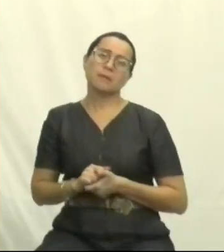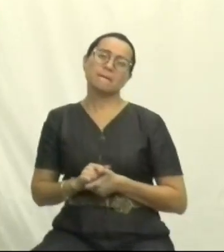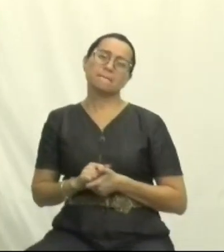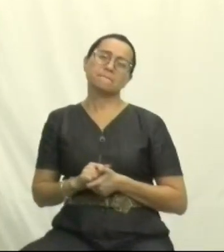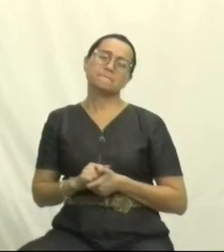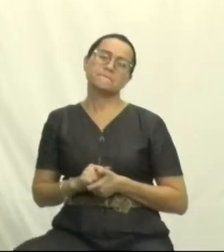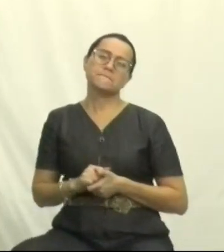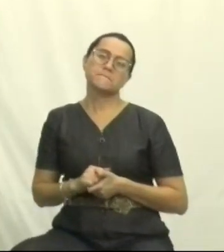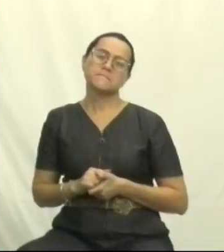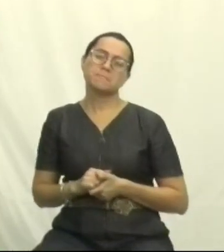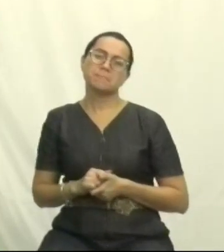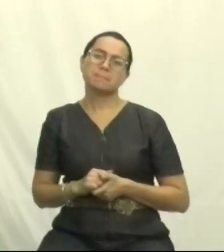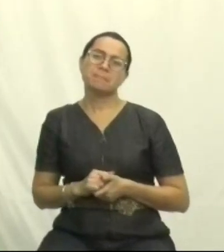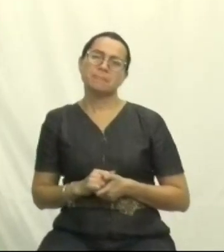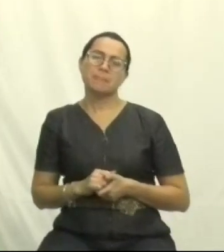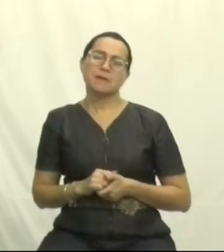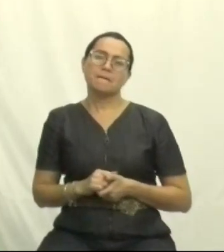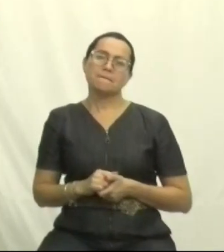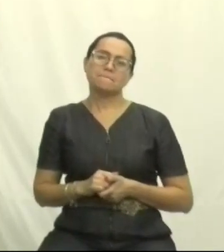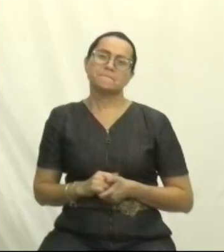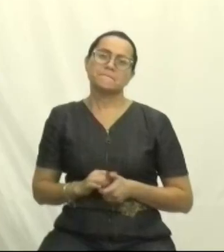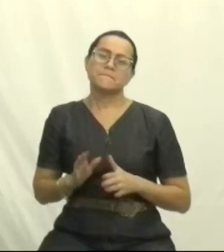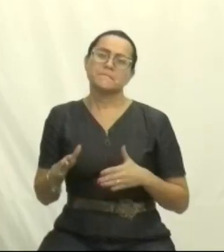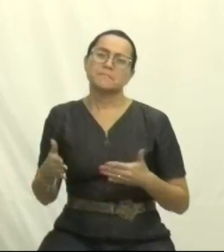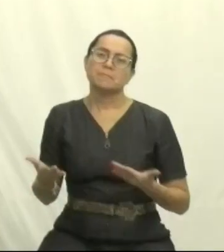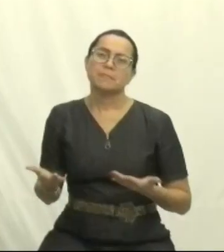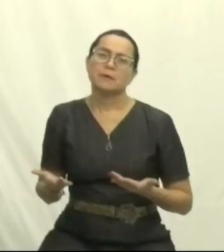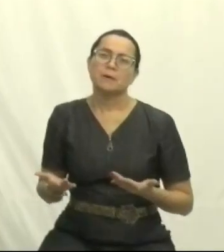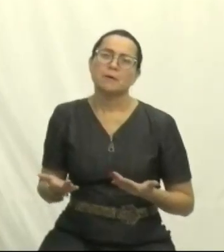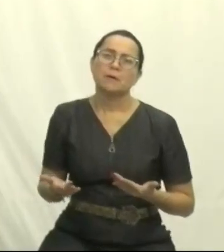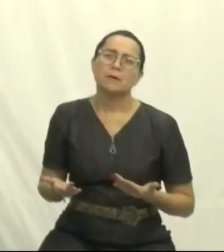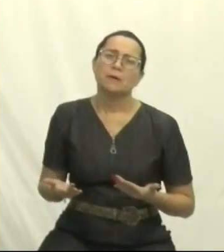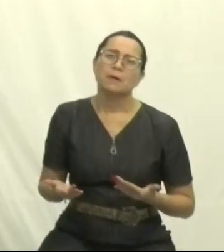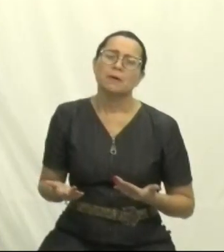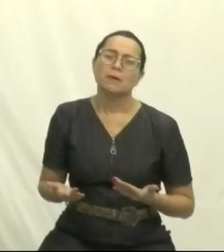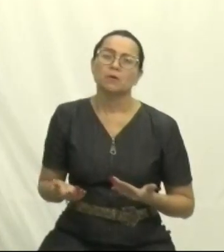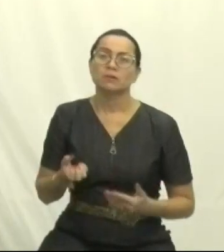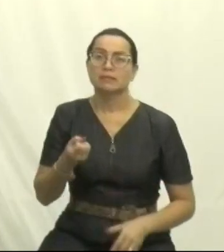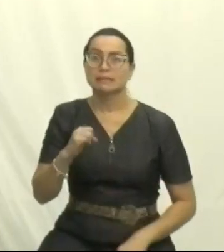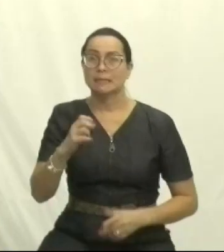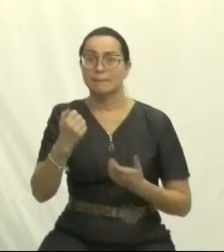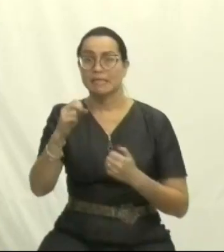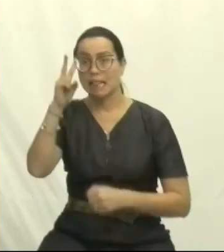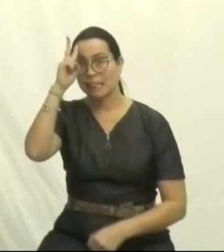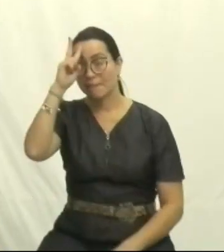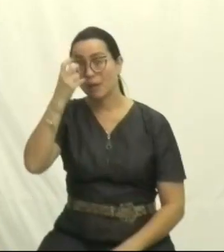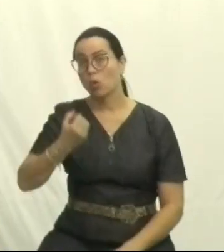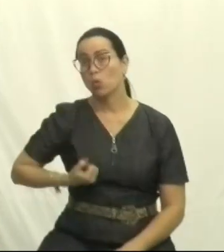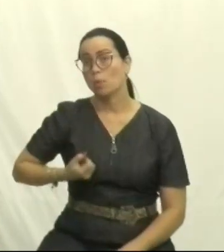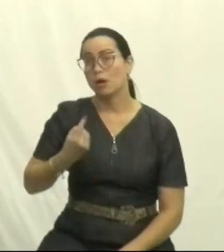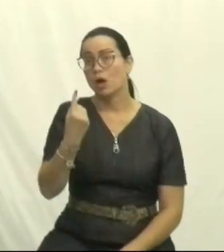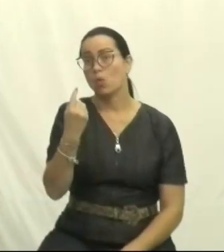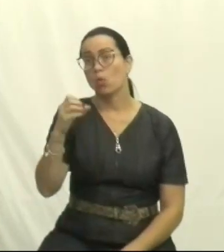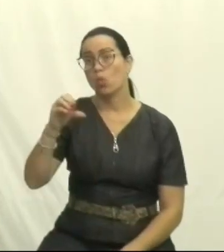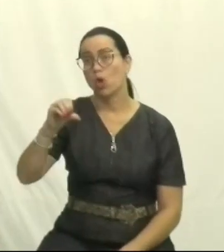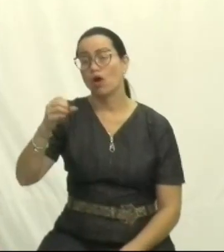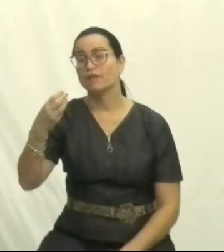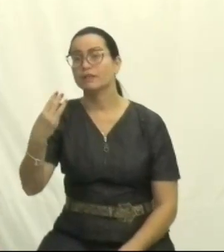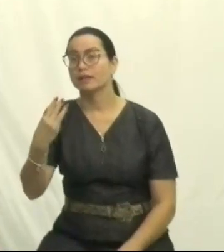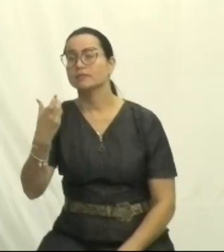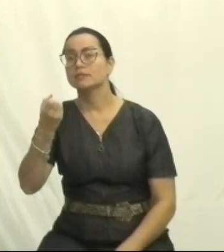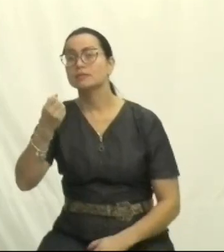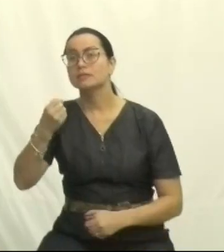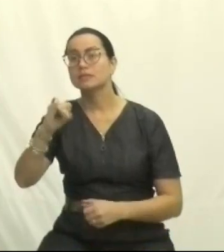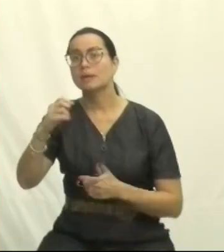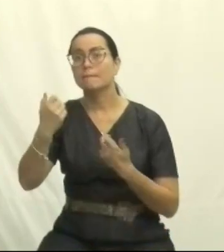para deixarem bem gravado, o telefone do Corpo de Bombeiros Militar é 193, então, gratuito, se precisarem, é só